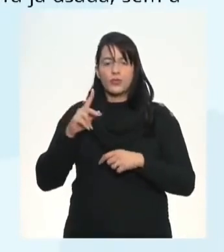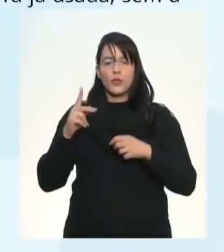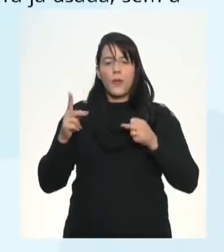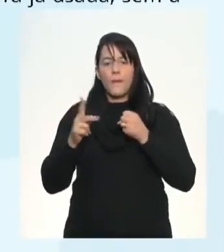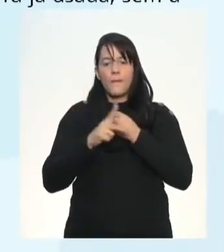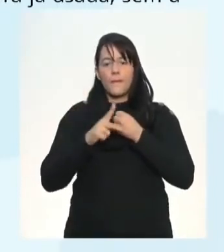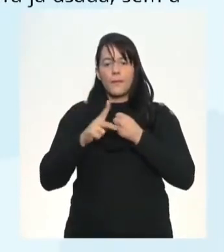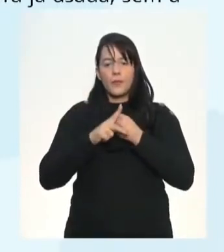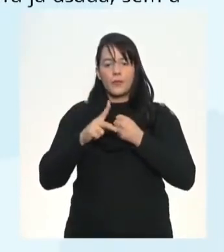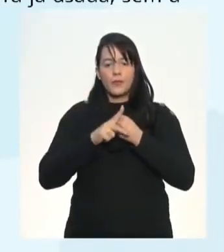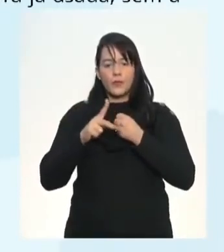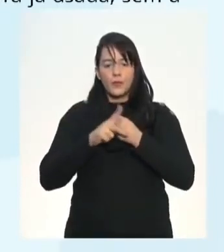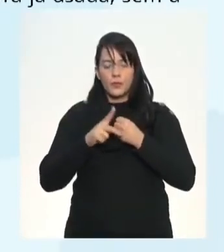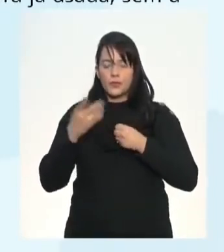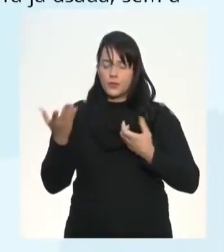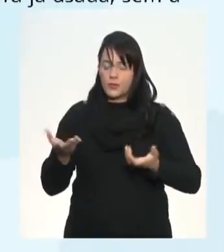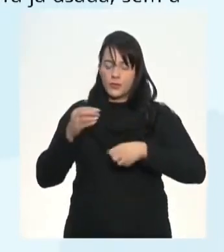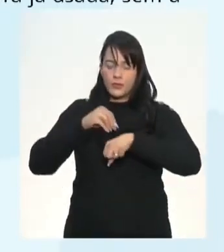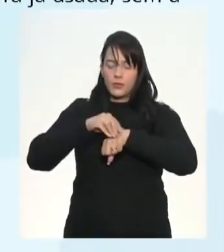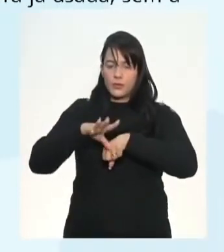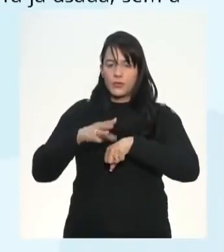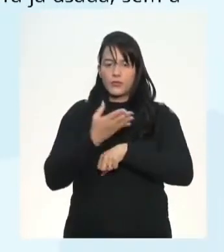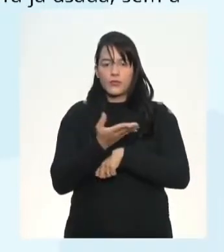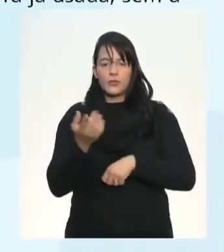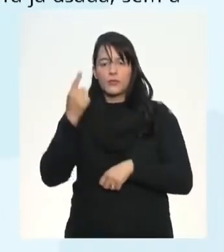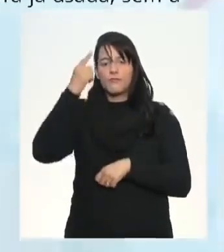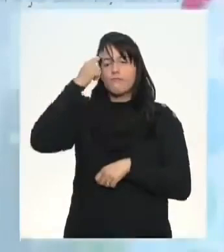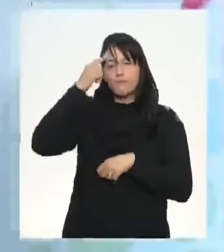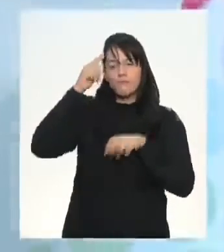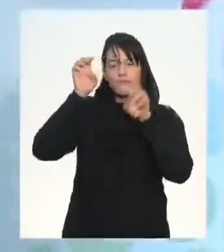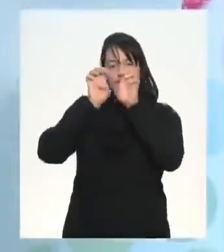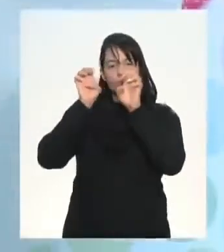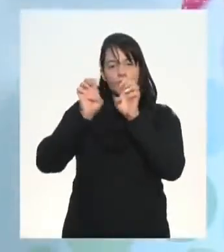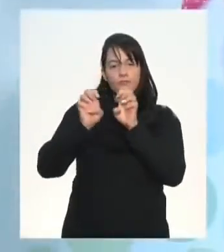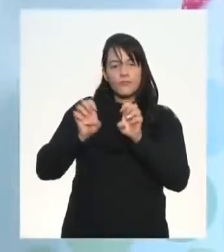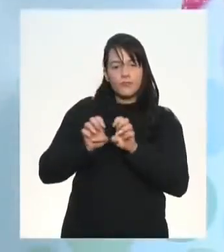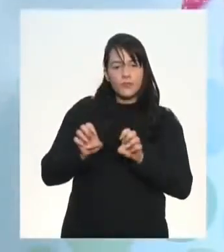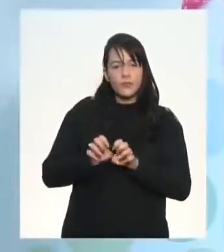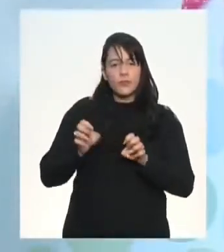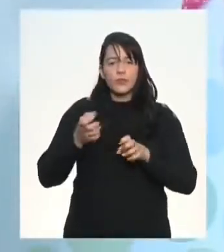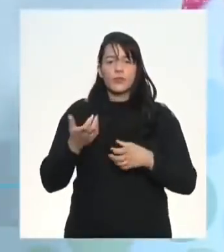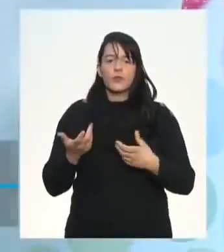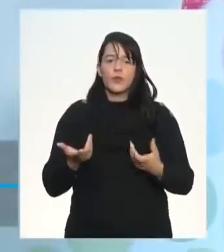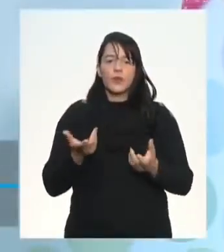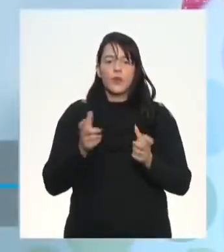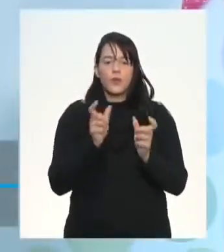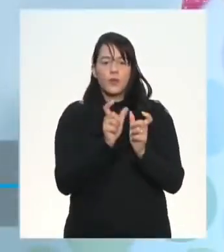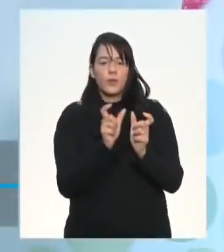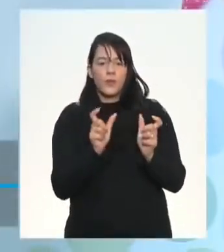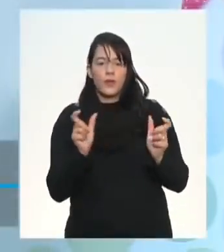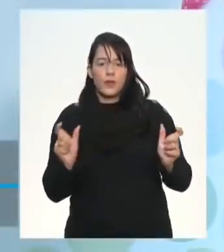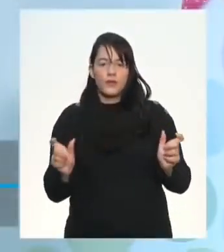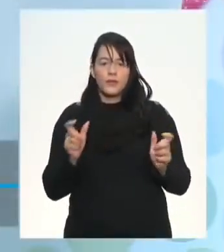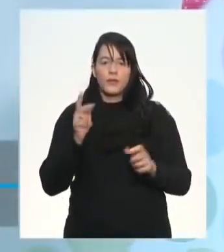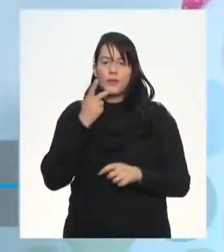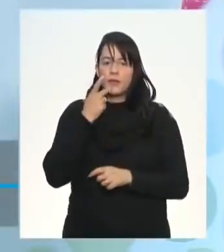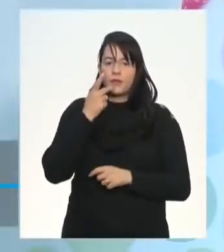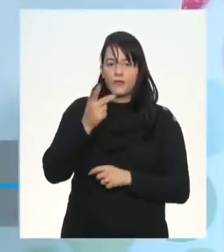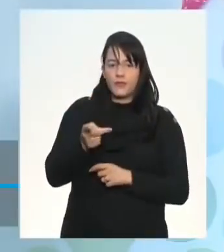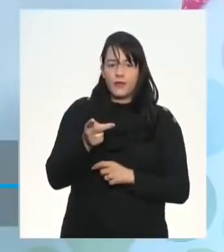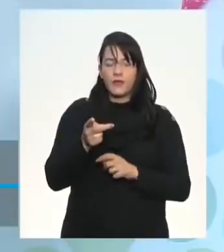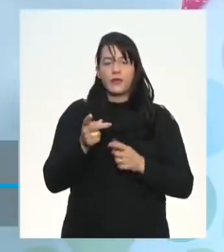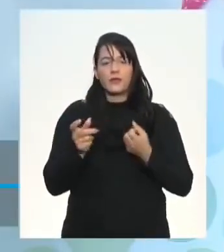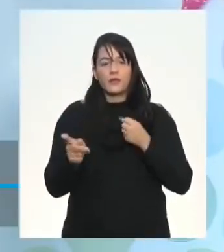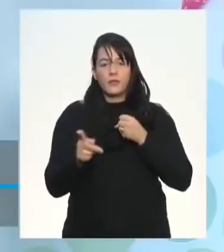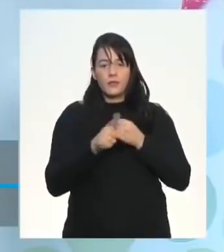Toda vez que nós estamos falando aí, pensando em gramática, na língua portuguesa, uma palavrinha em morfologia, quando a gente fala em